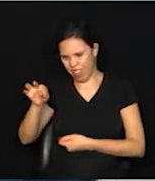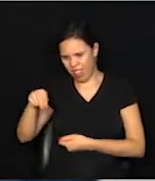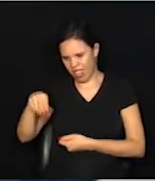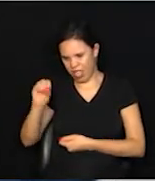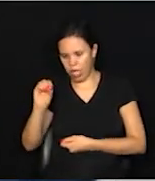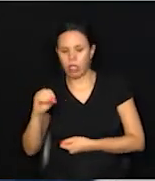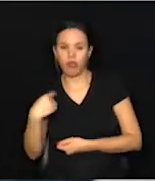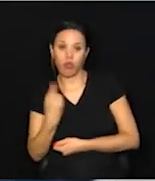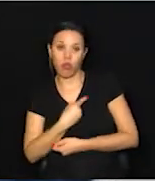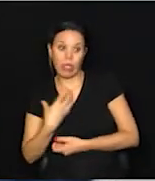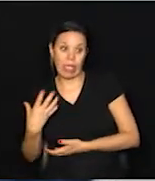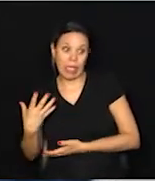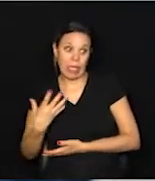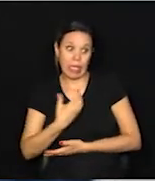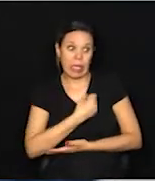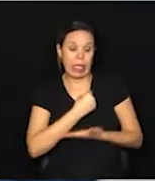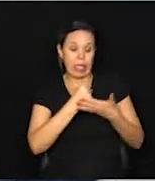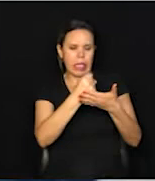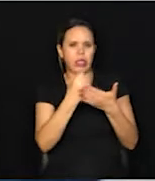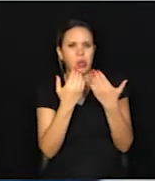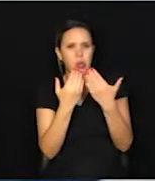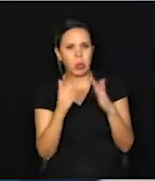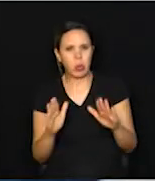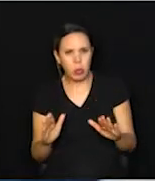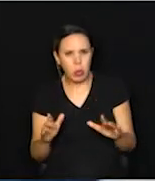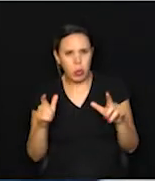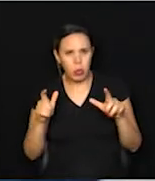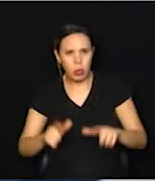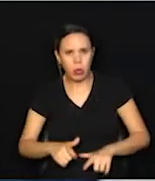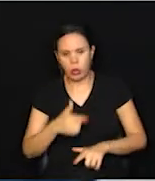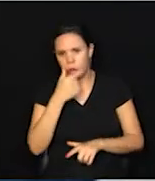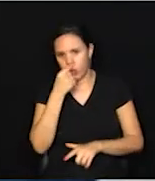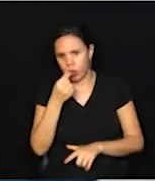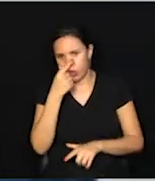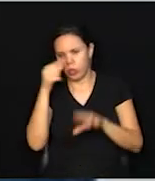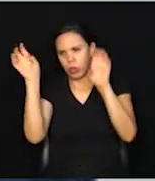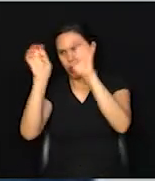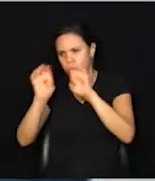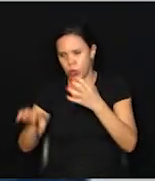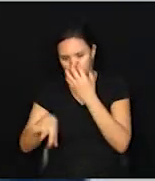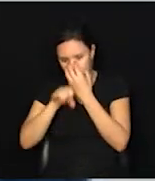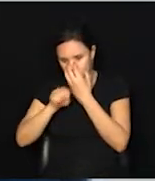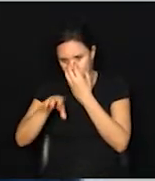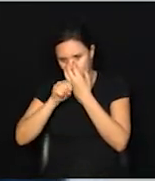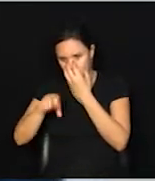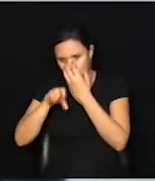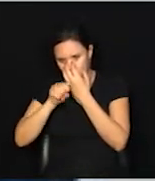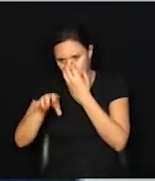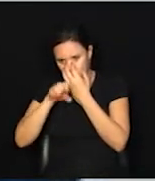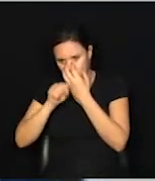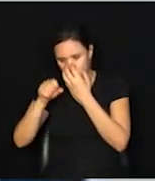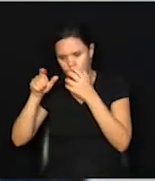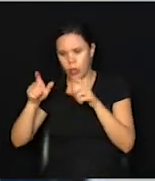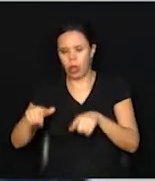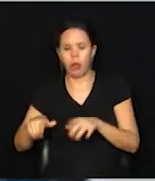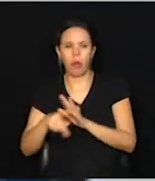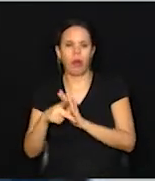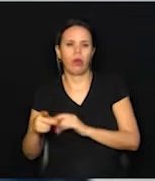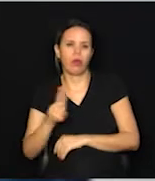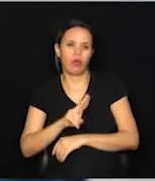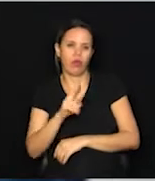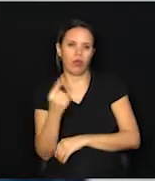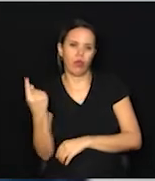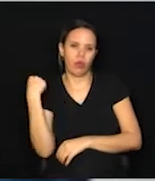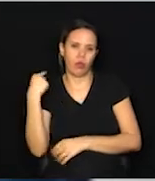nos salvou, porque nós abrimos um gripário com estrutura de rede de oxigênio, porque o gripário inicial que nós usávamos